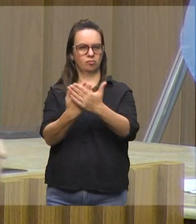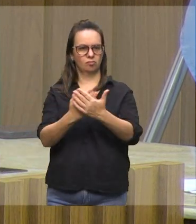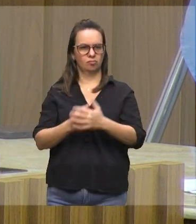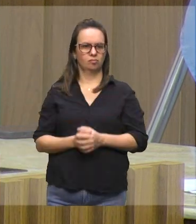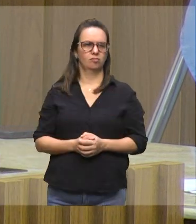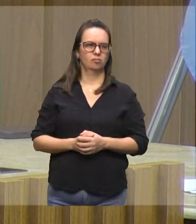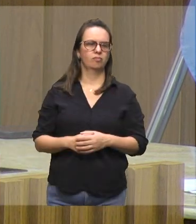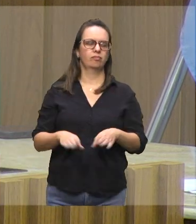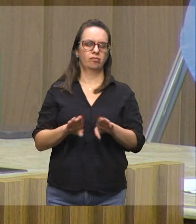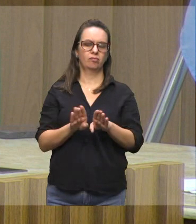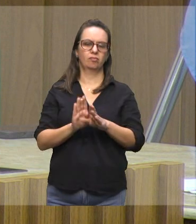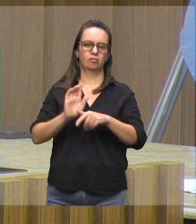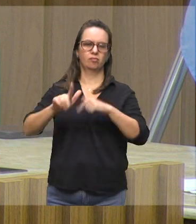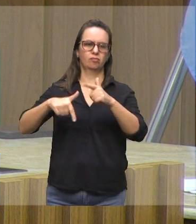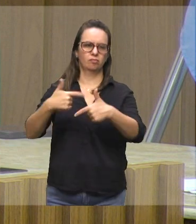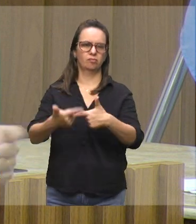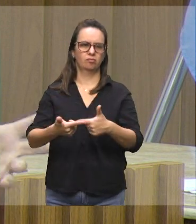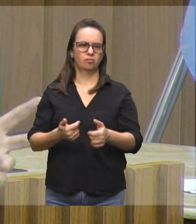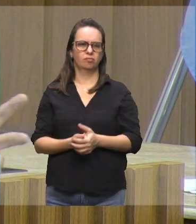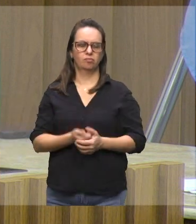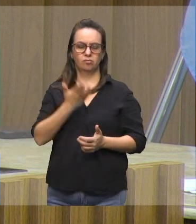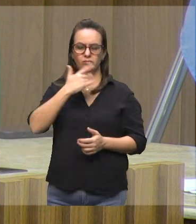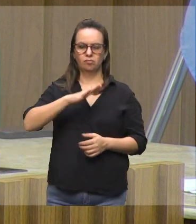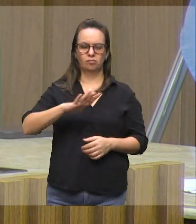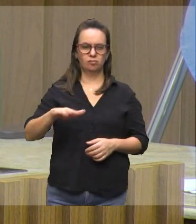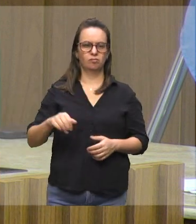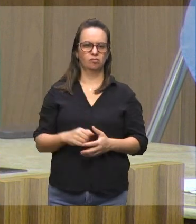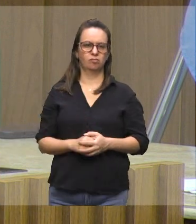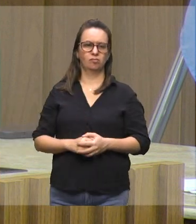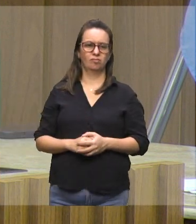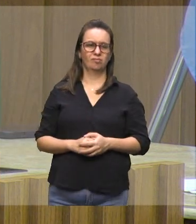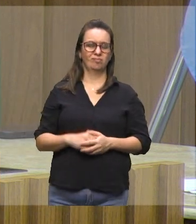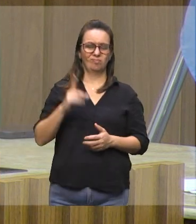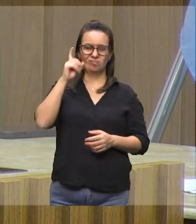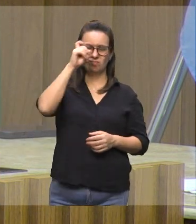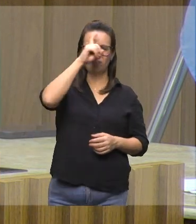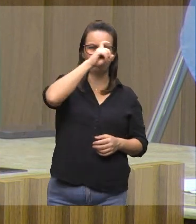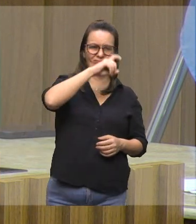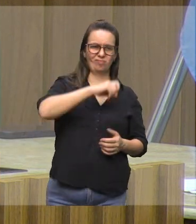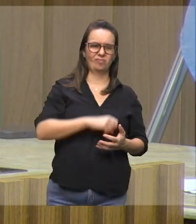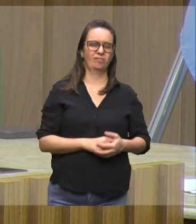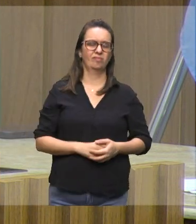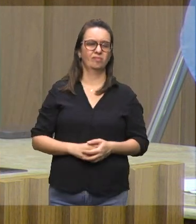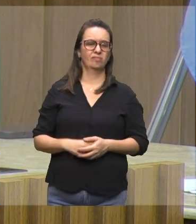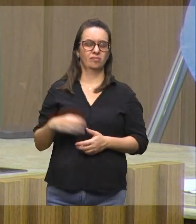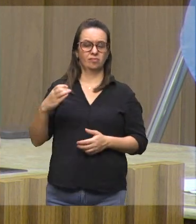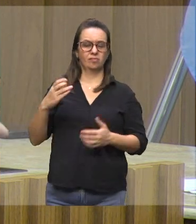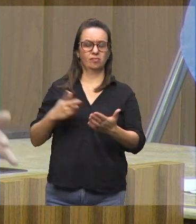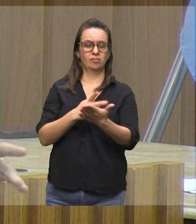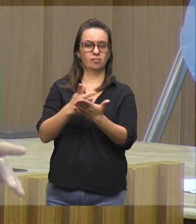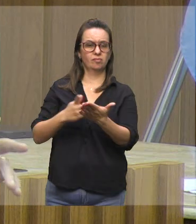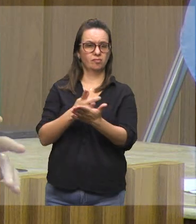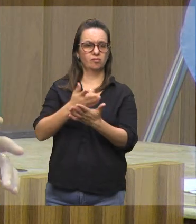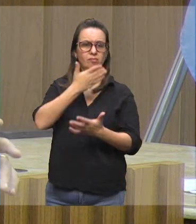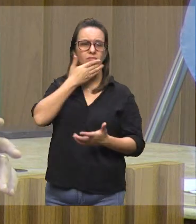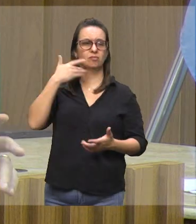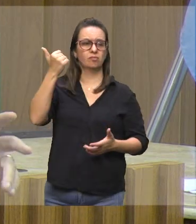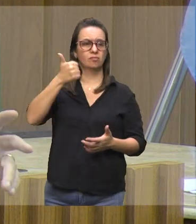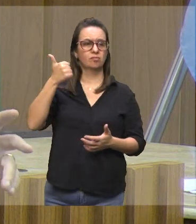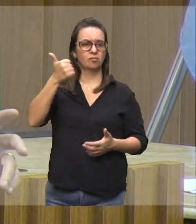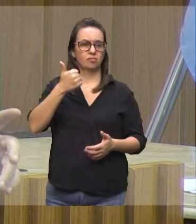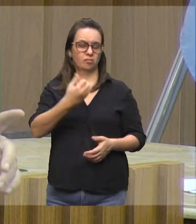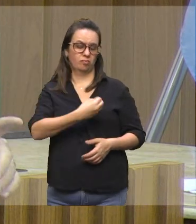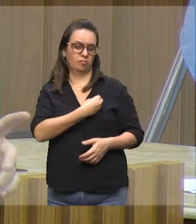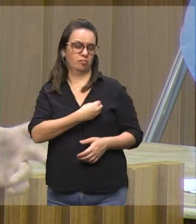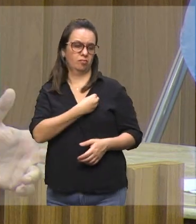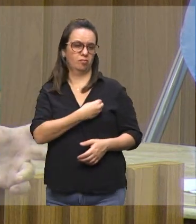autonomia. Um sujeito mais crítico, uma criança mais crítica, ela tem uma autonomia melhor alimentada, melhor trabalhada. E aí, de forma